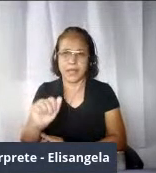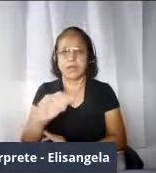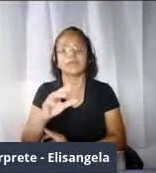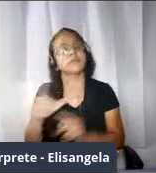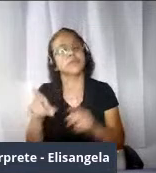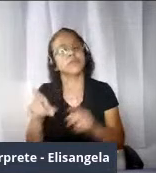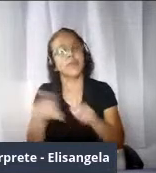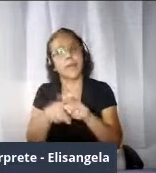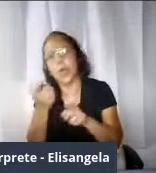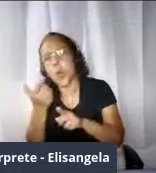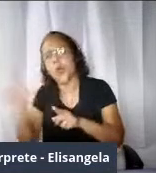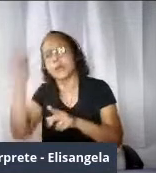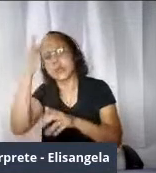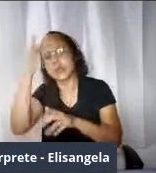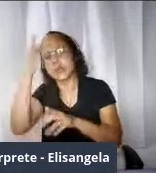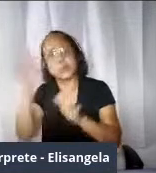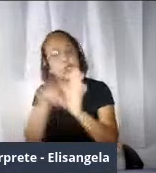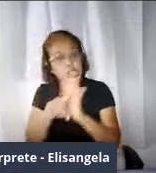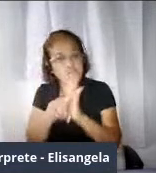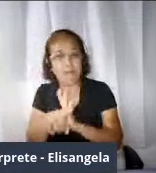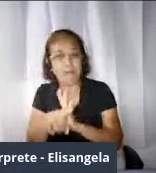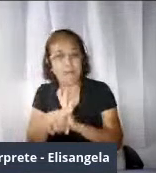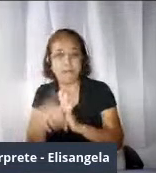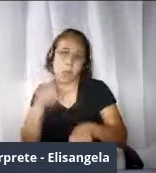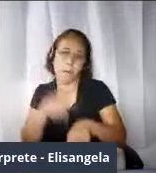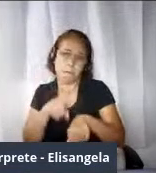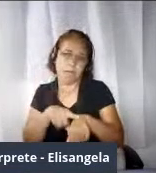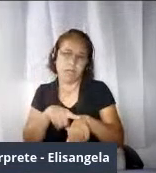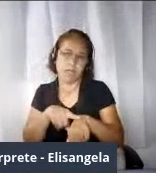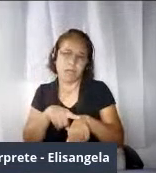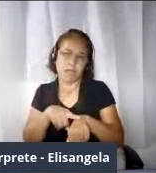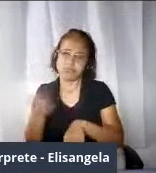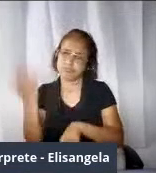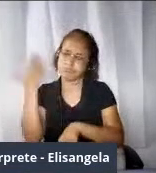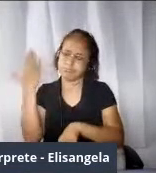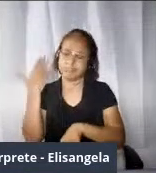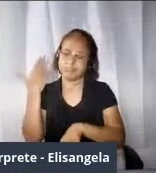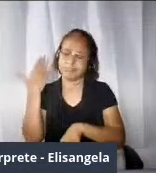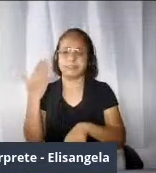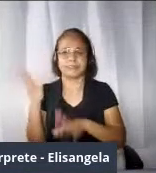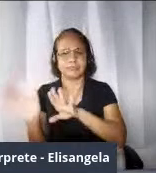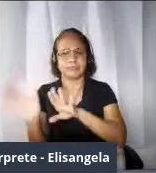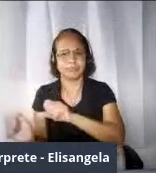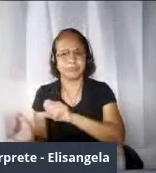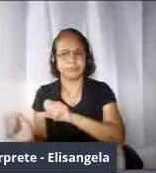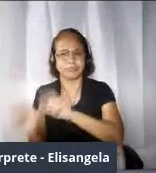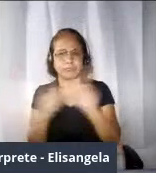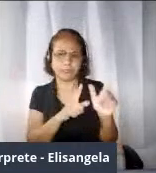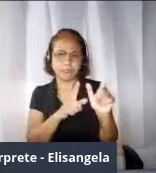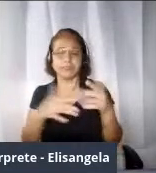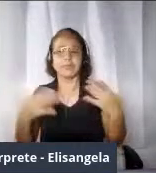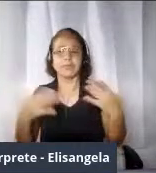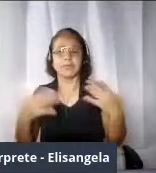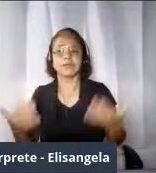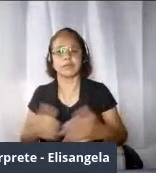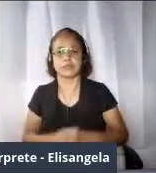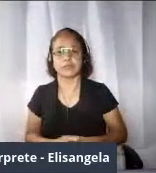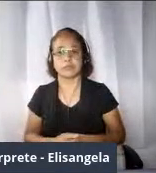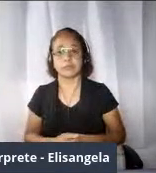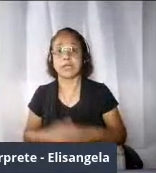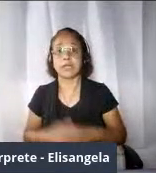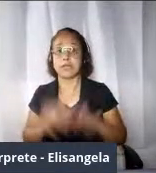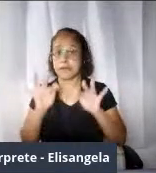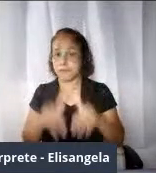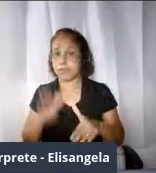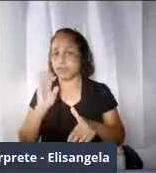pessoas que pesquisavam nesse momento. Aí, pode passar, por favor. Aí, eu acabei o mestrado em 2005, fui professora por um ano